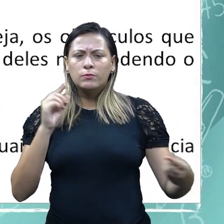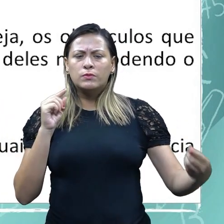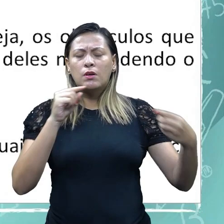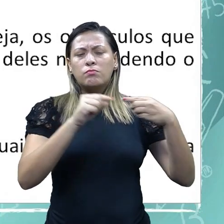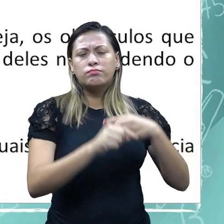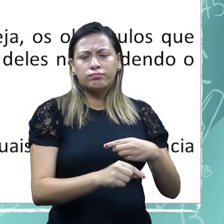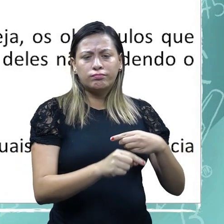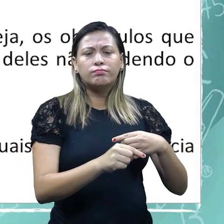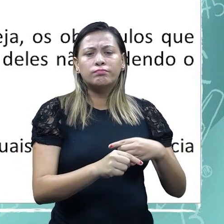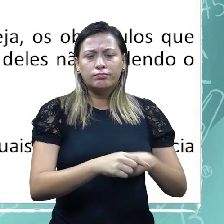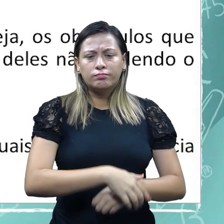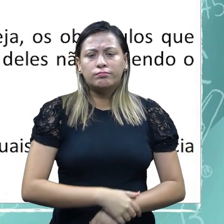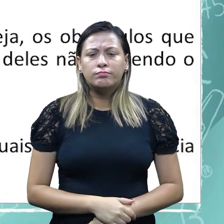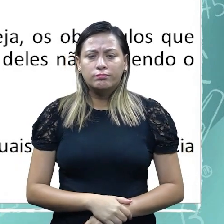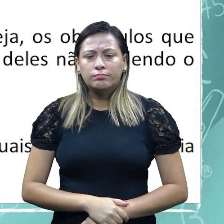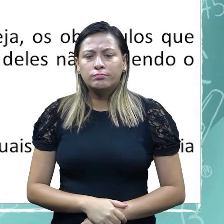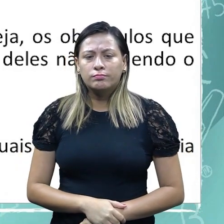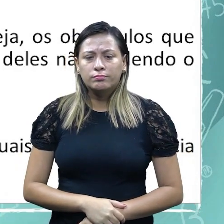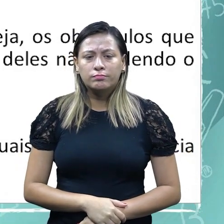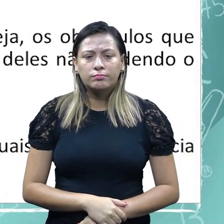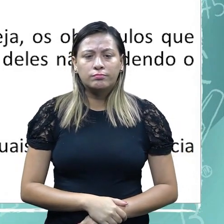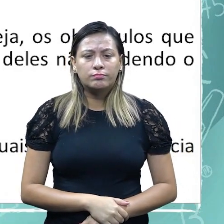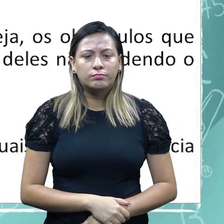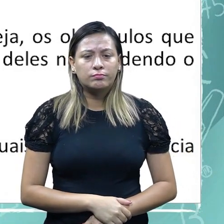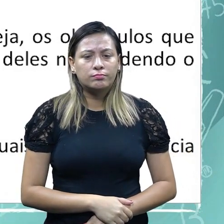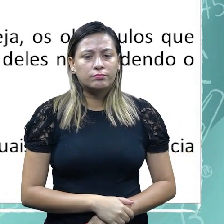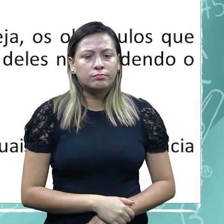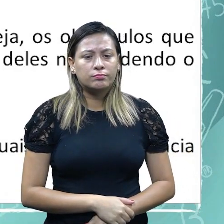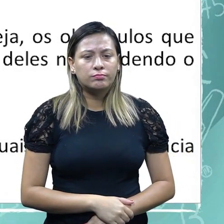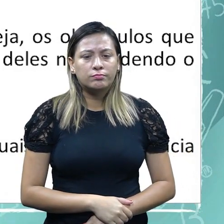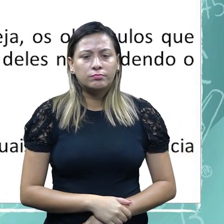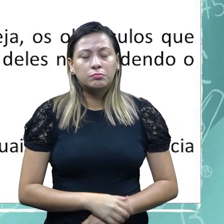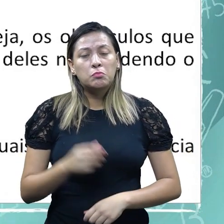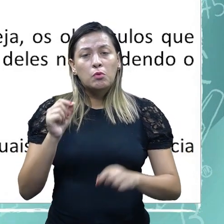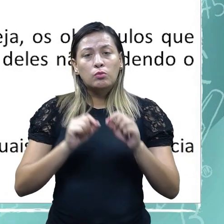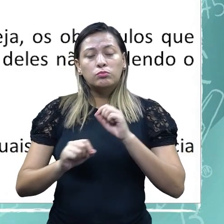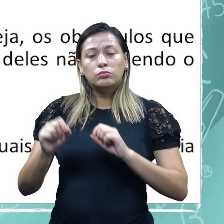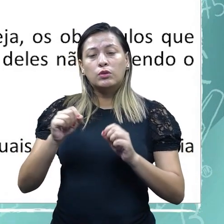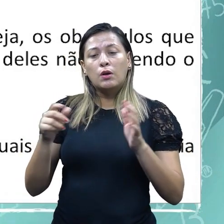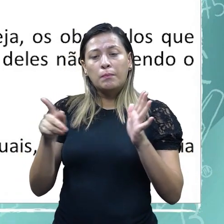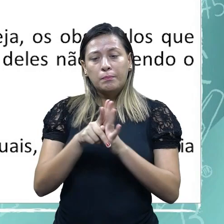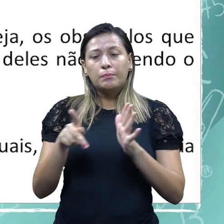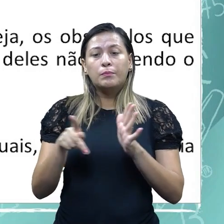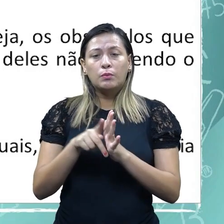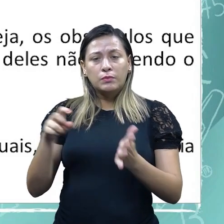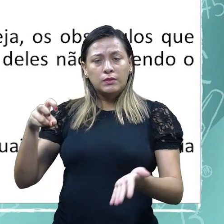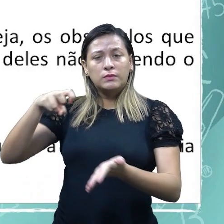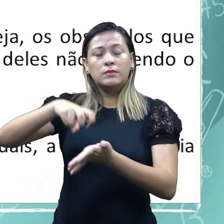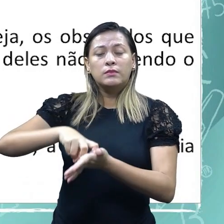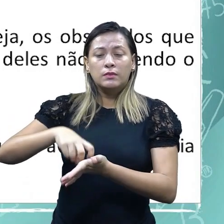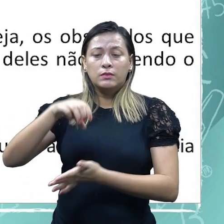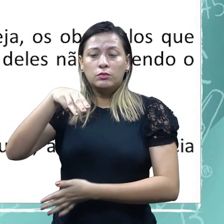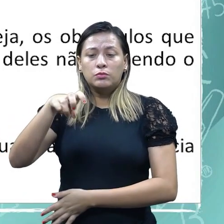caso, são os obstáculos que somente a parte ela pode opor à decretação de sentença de mérito e deles não podendo o